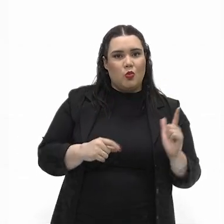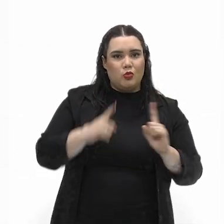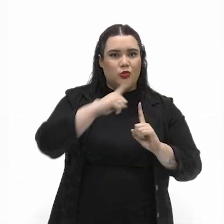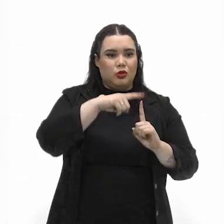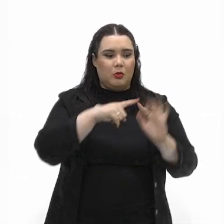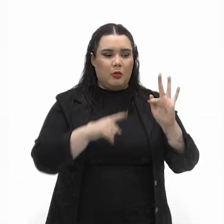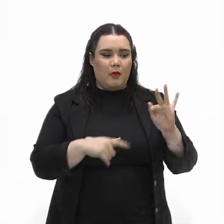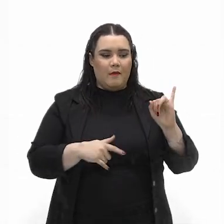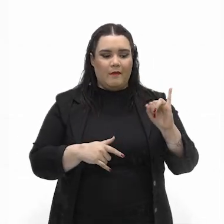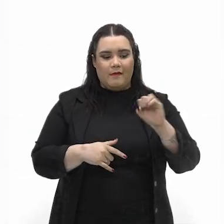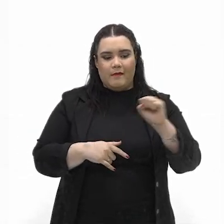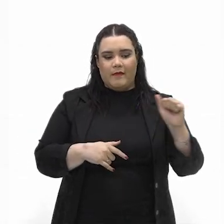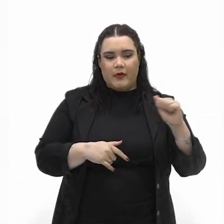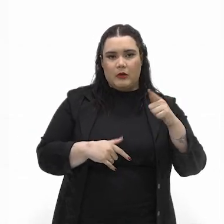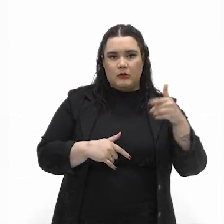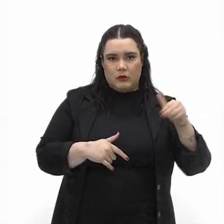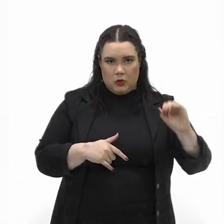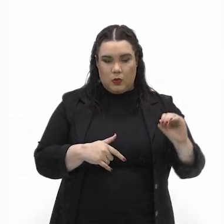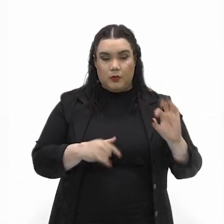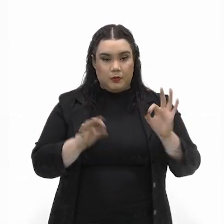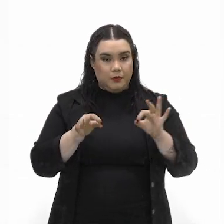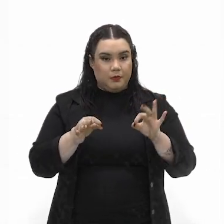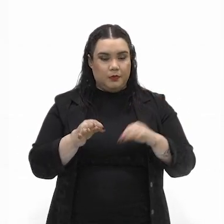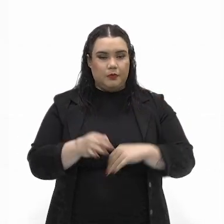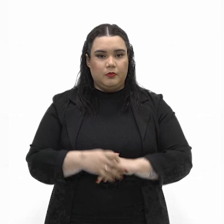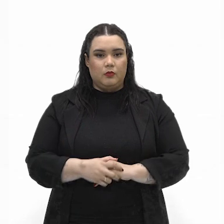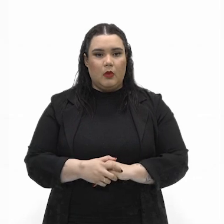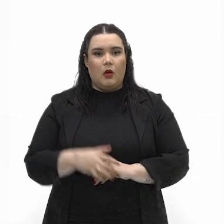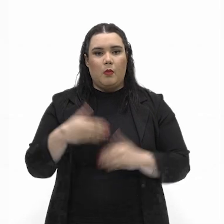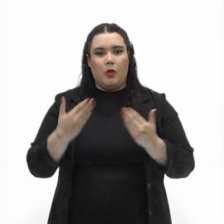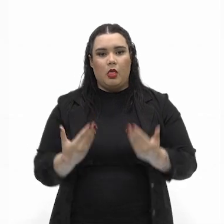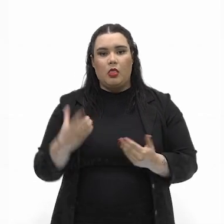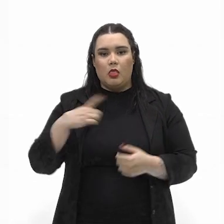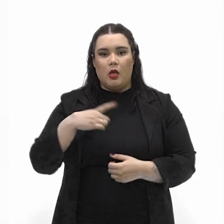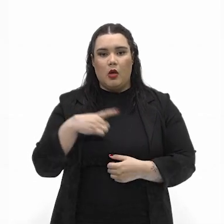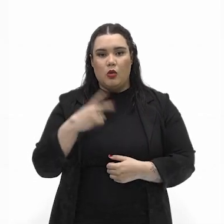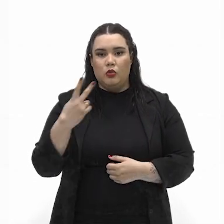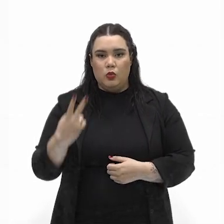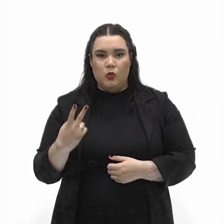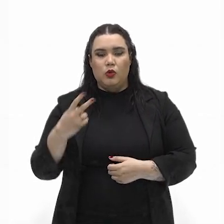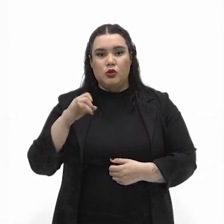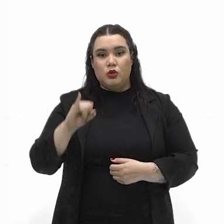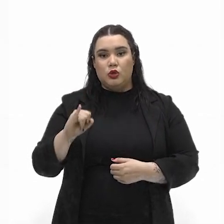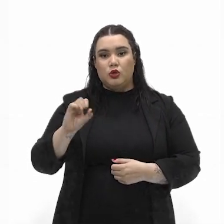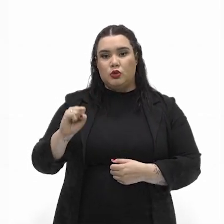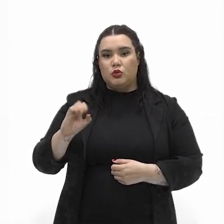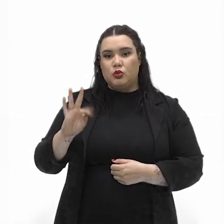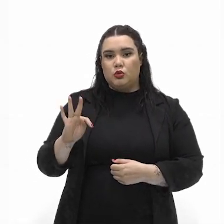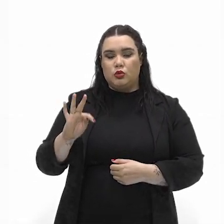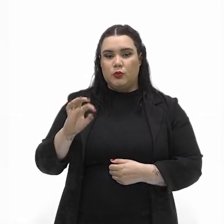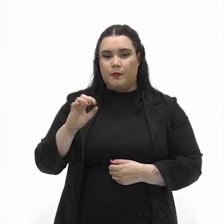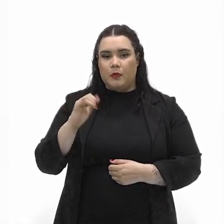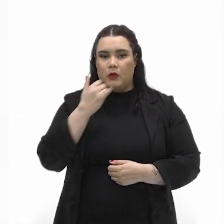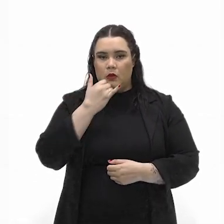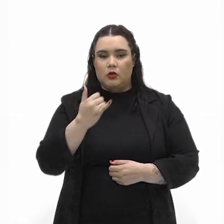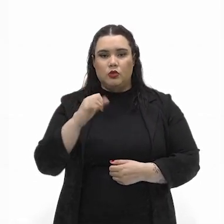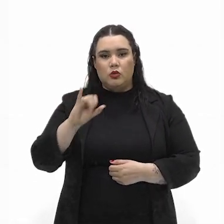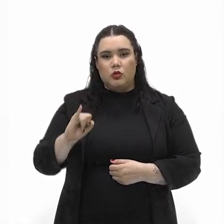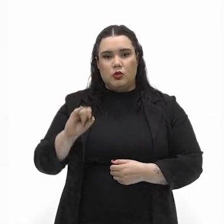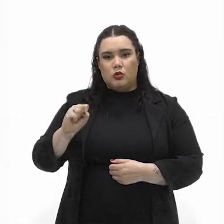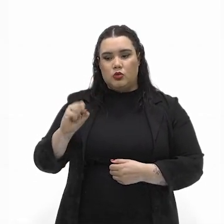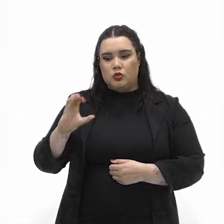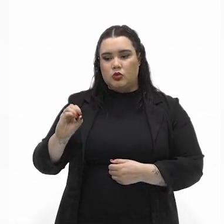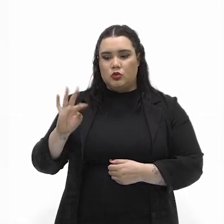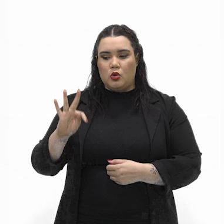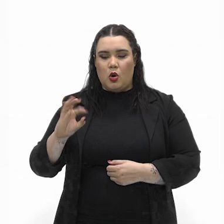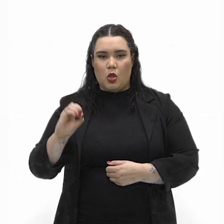tem acontecendo aqui é que eu tenho a união aí de 2 isótopos de hidrogênio, tá bom? Que é o trítio e o deutério,